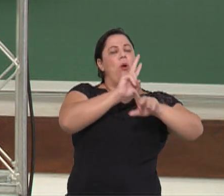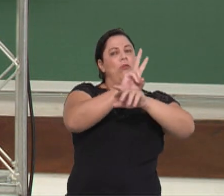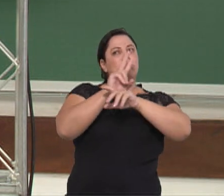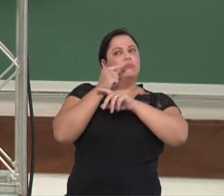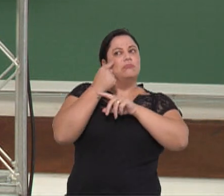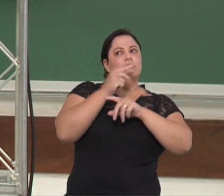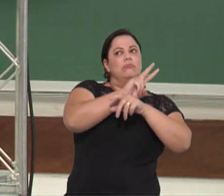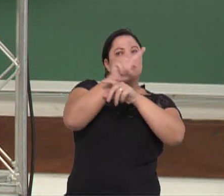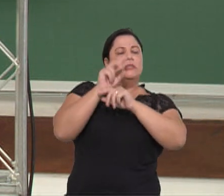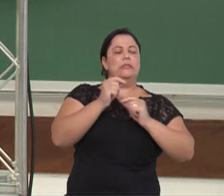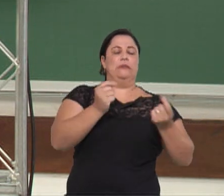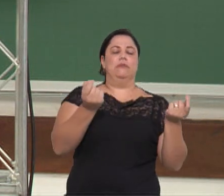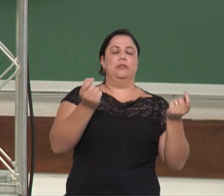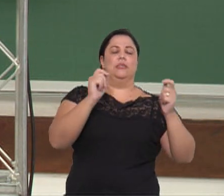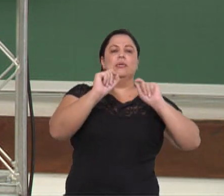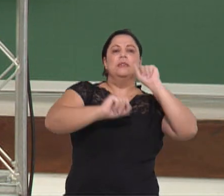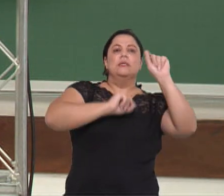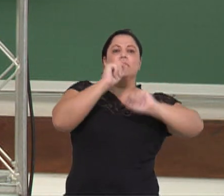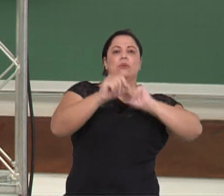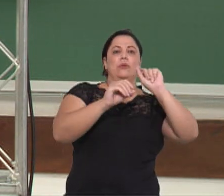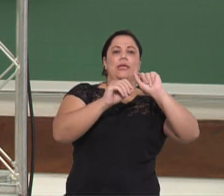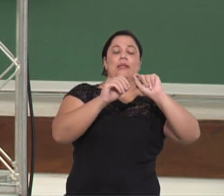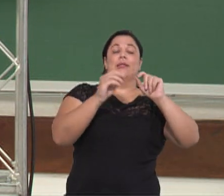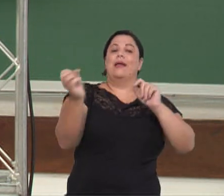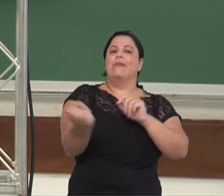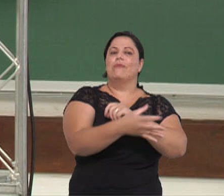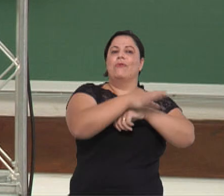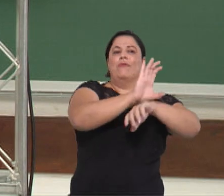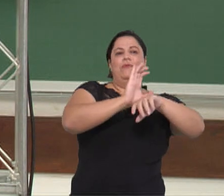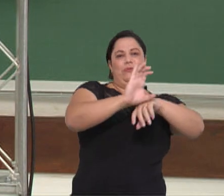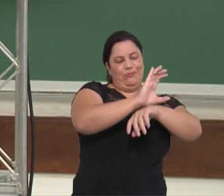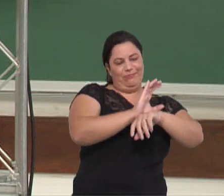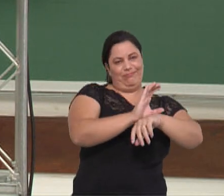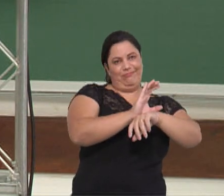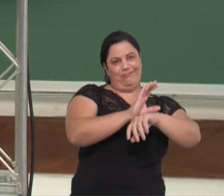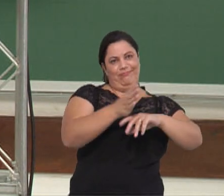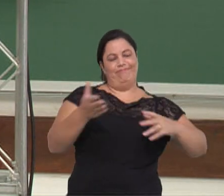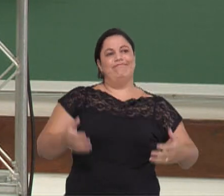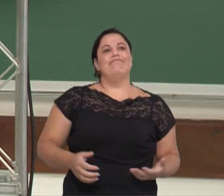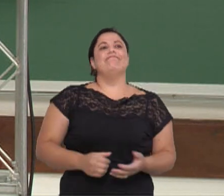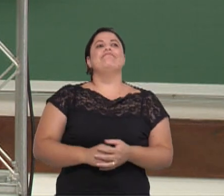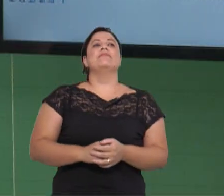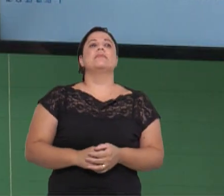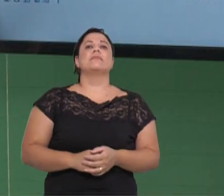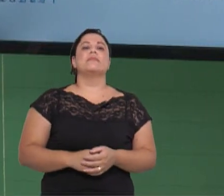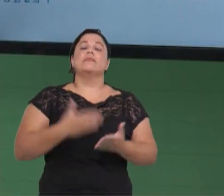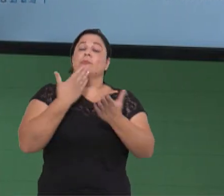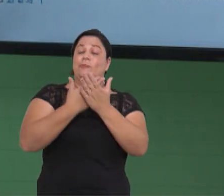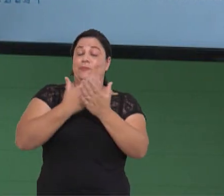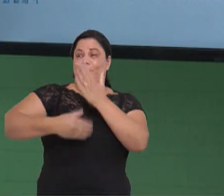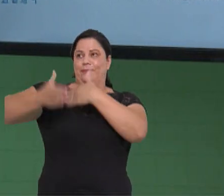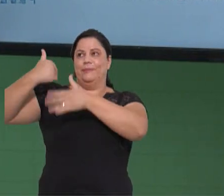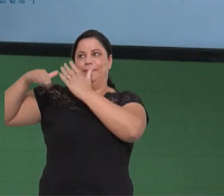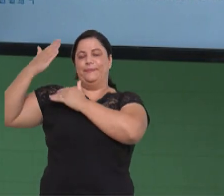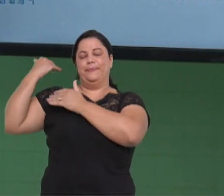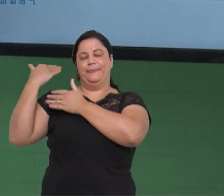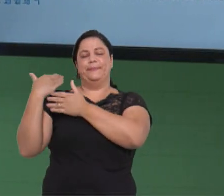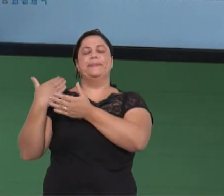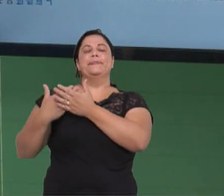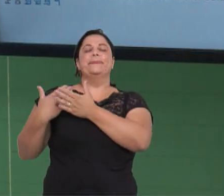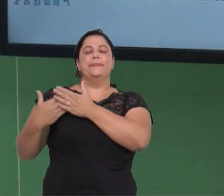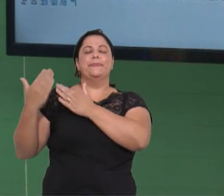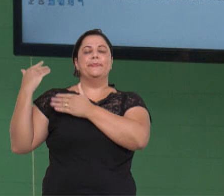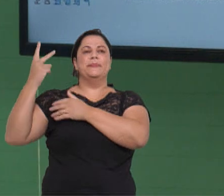Constituinte. Aí que nós, voltando a aula anterior, nós vamos